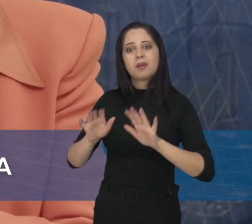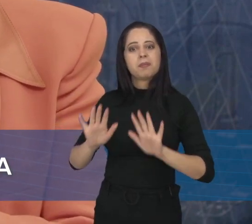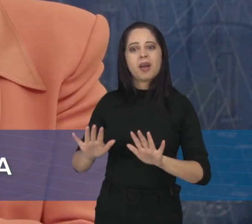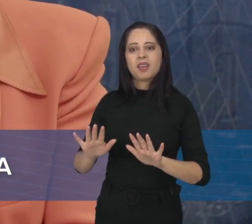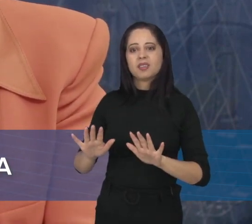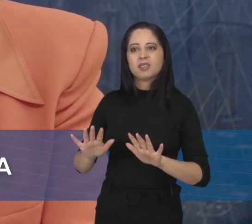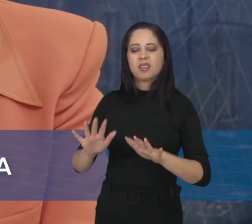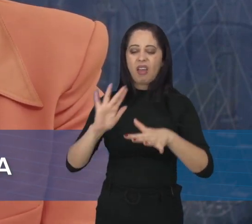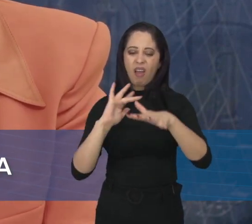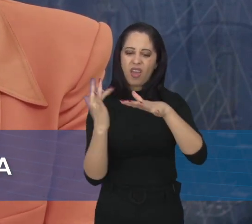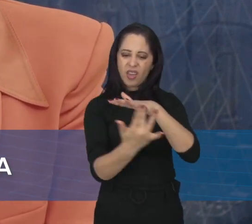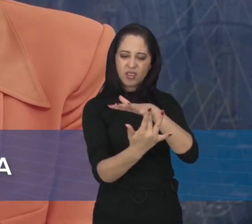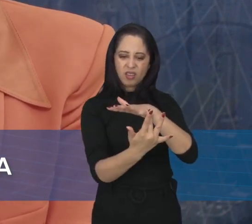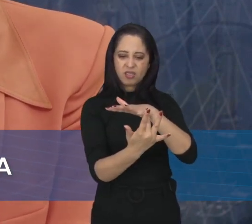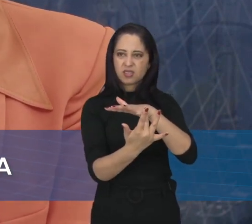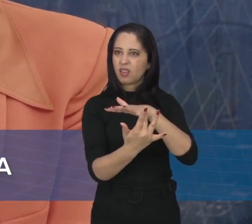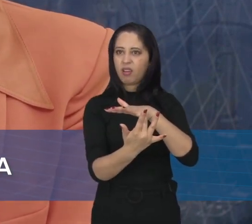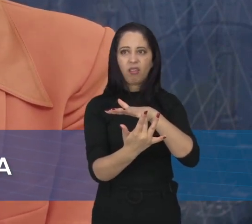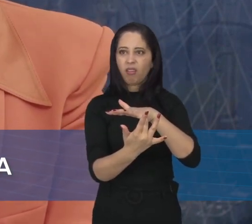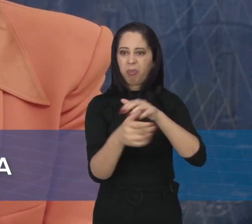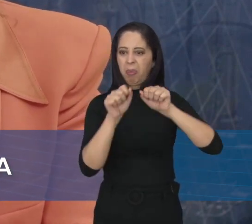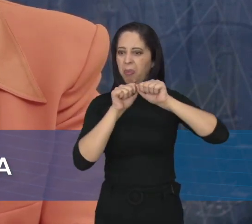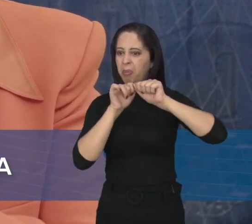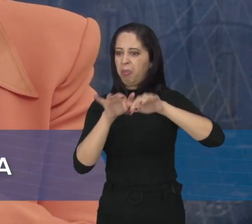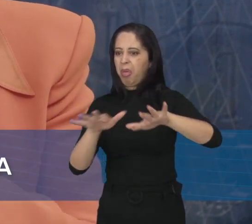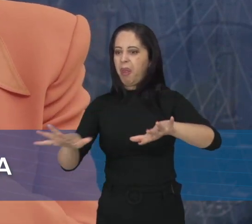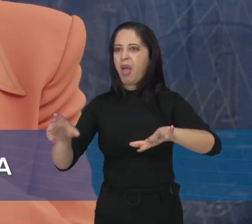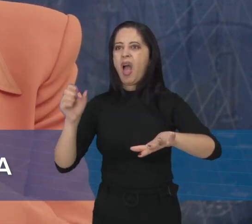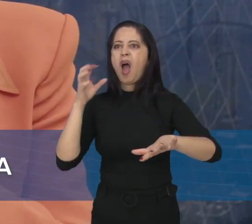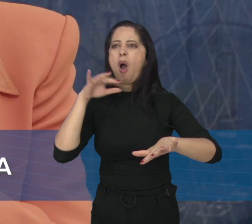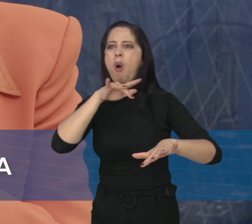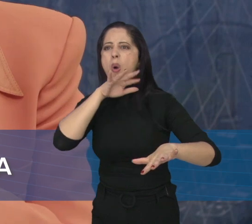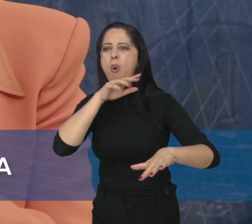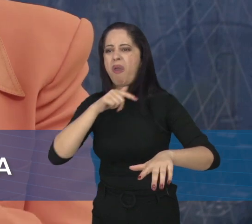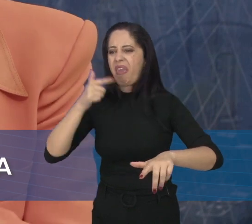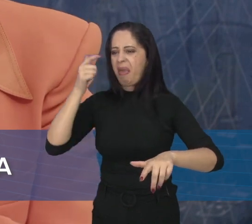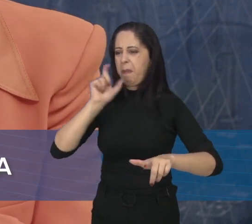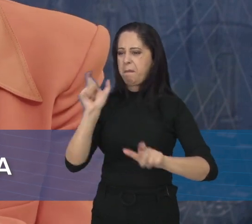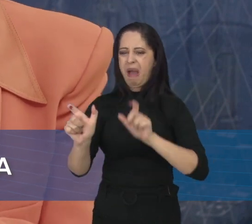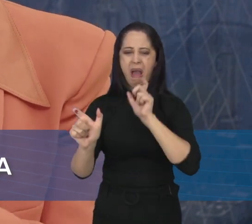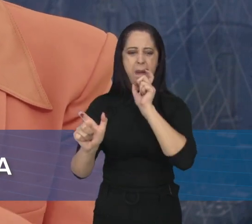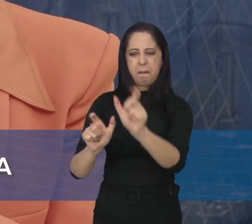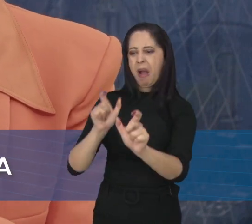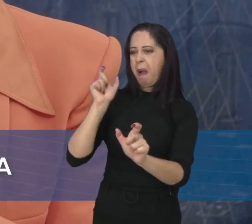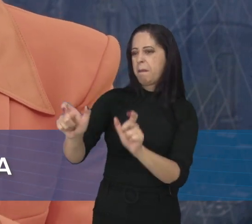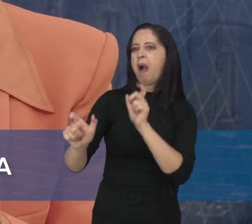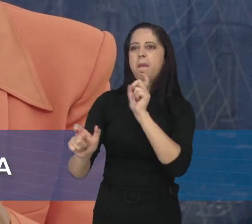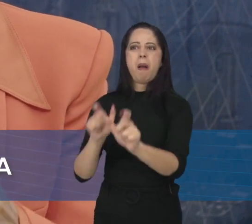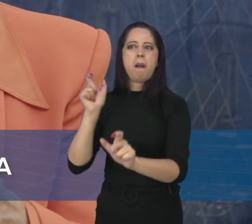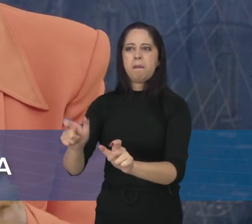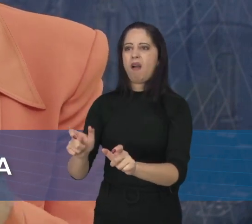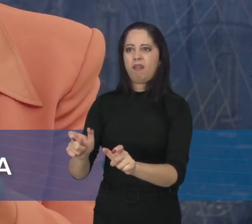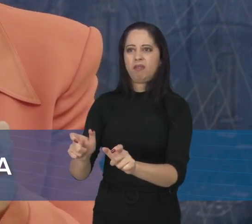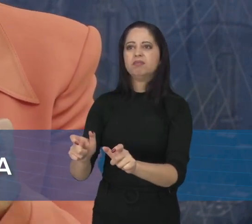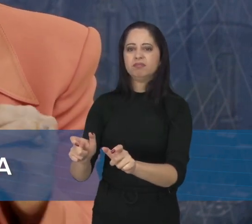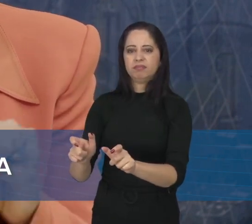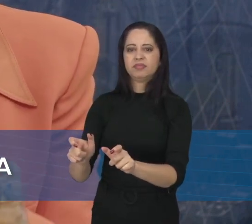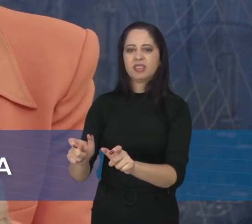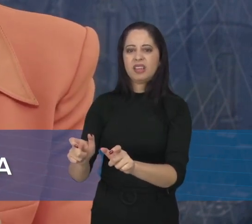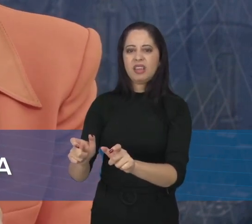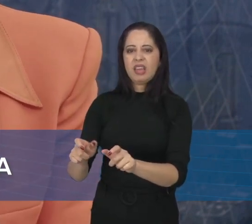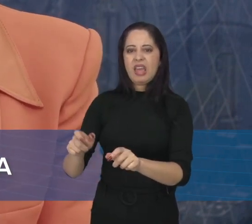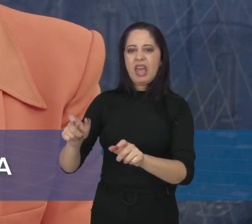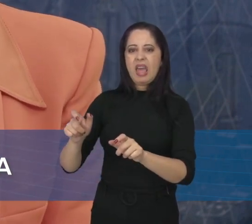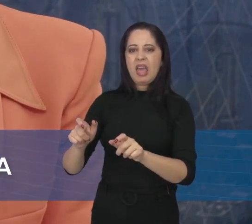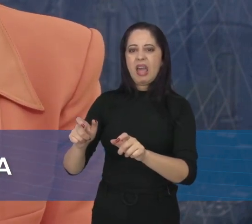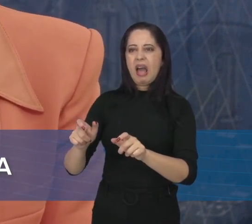uma difusão de mal-estar imenso. É uma difusão de mal-estar inconsequente, na verdade, onde as pessoas não pensam no tamanho